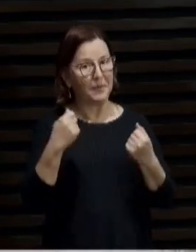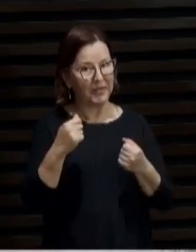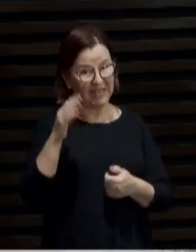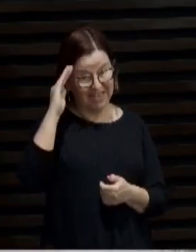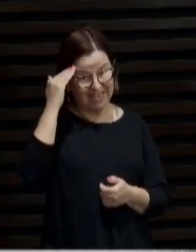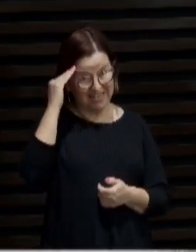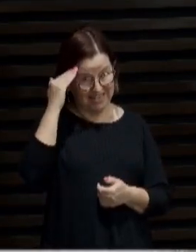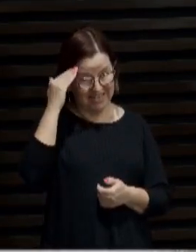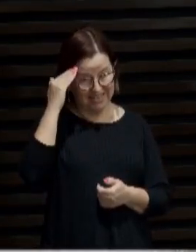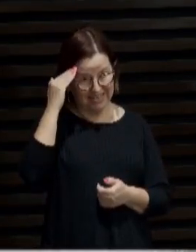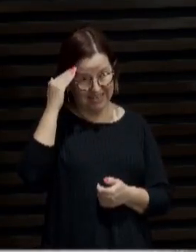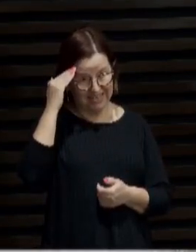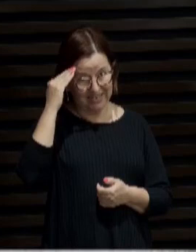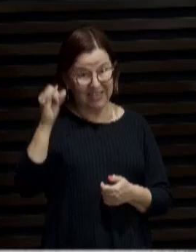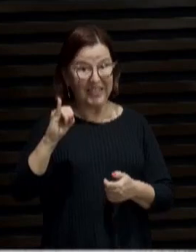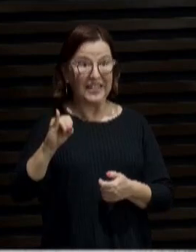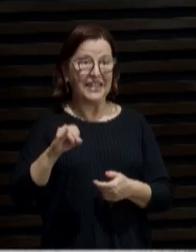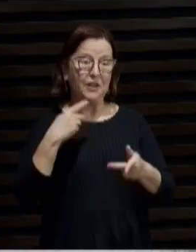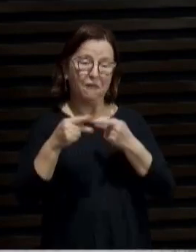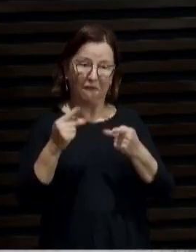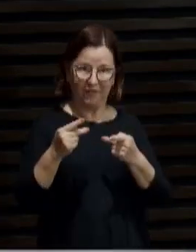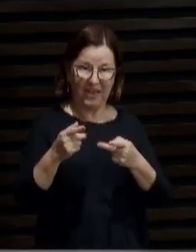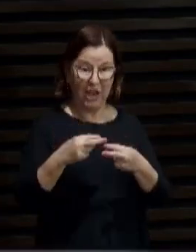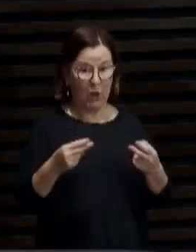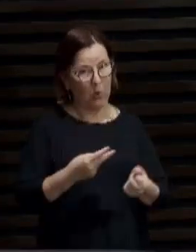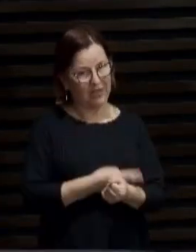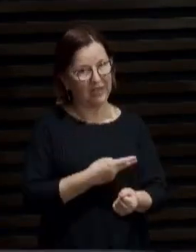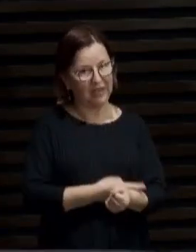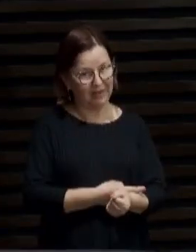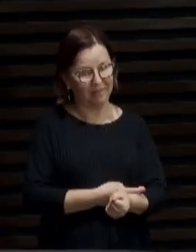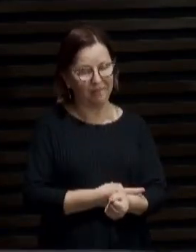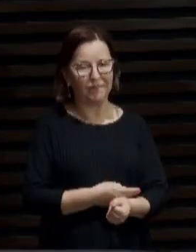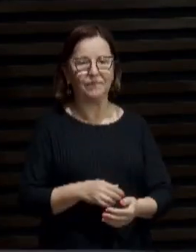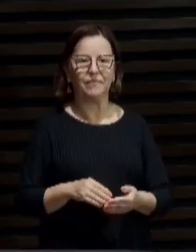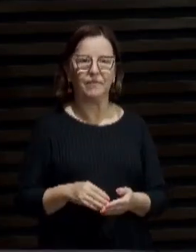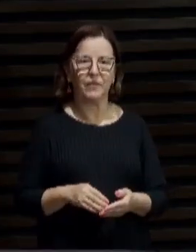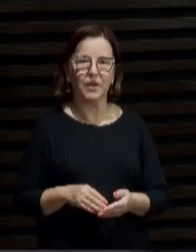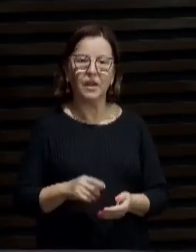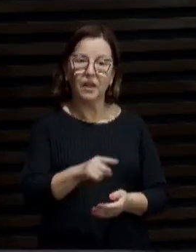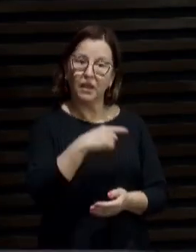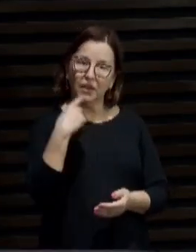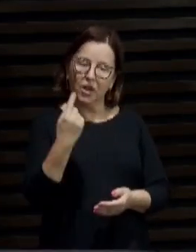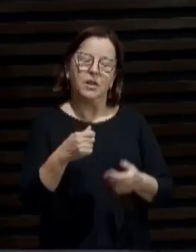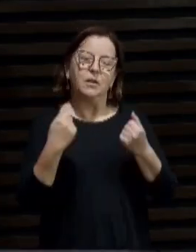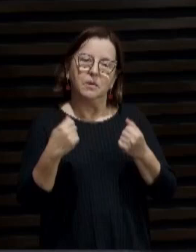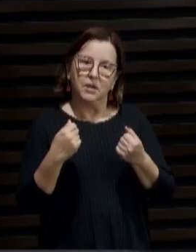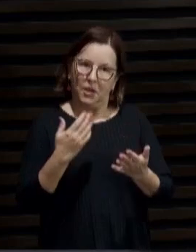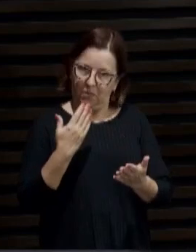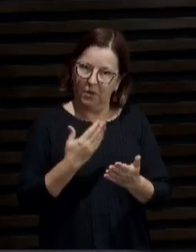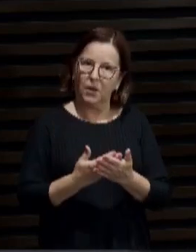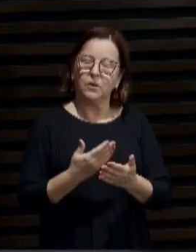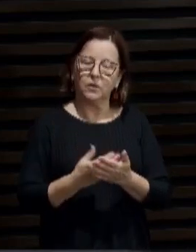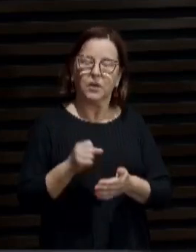que eu estou dizendo? Não estou falando mal, né, do conhecimento, né? Nós devemos estudar, para nós é um valor, mas